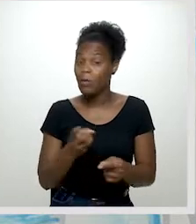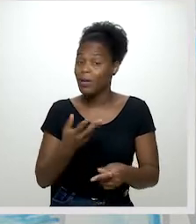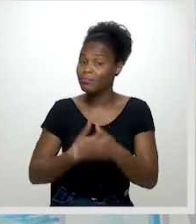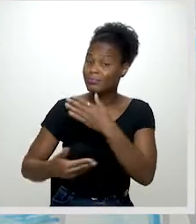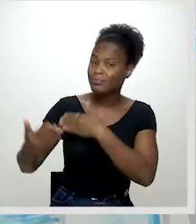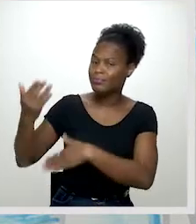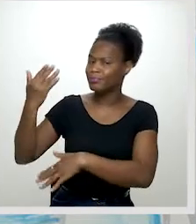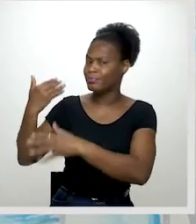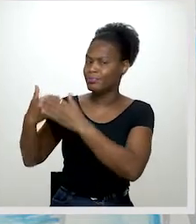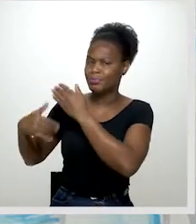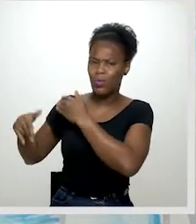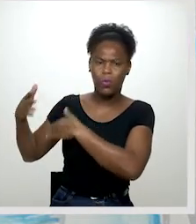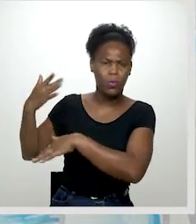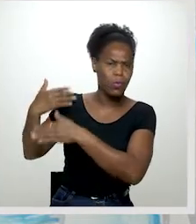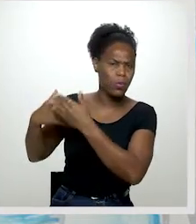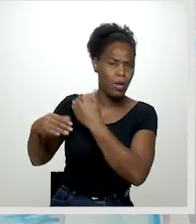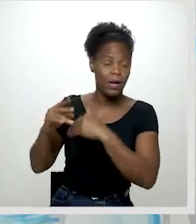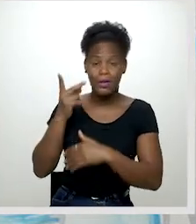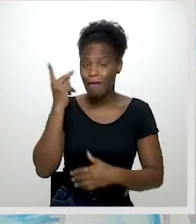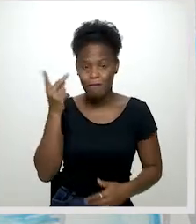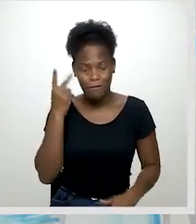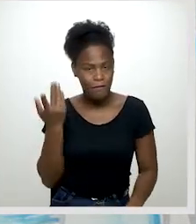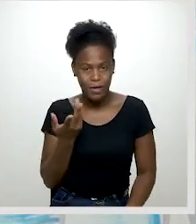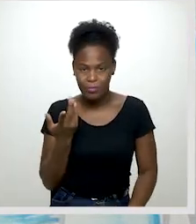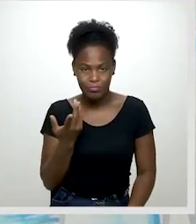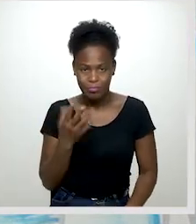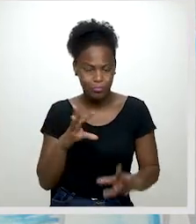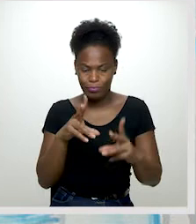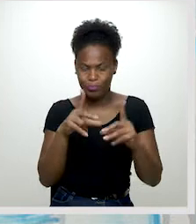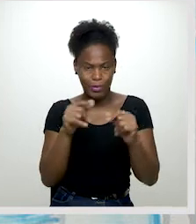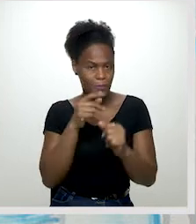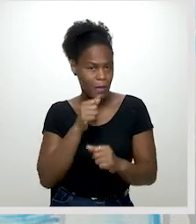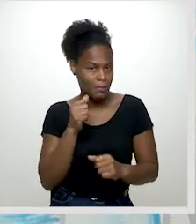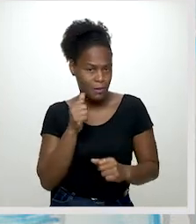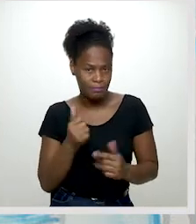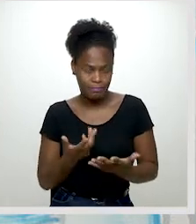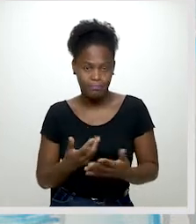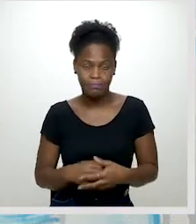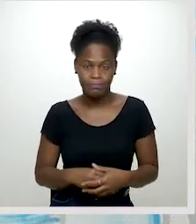Porque antigamente a vida não teria evoluído.